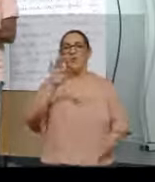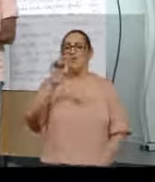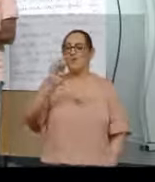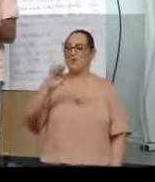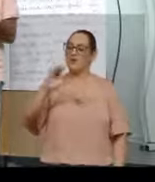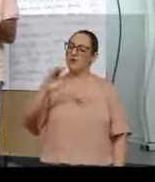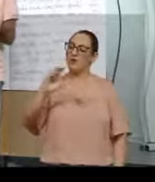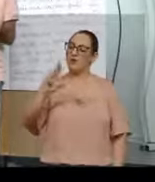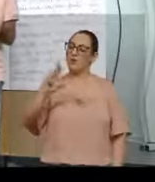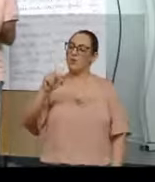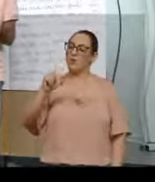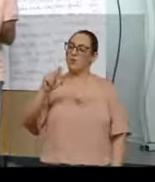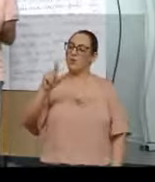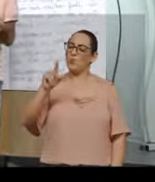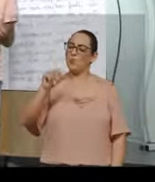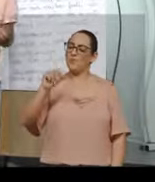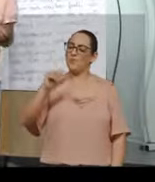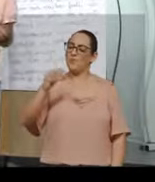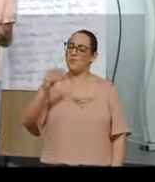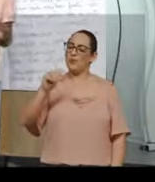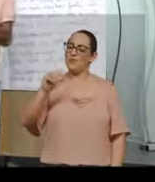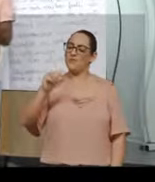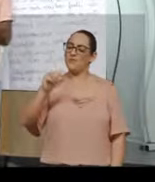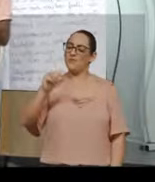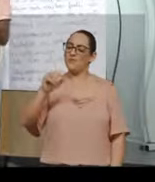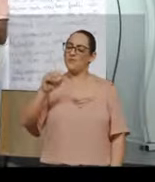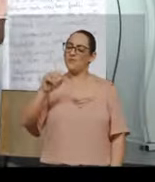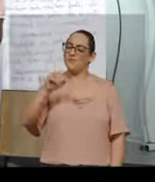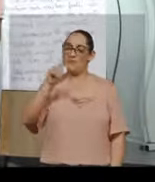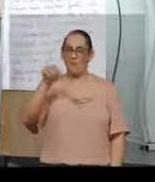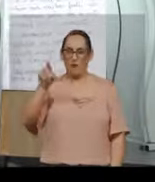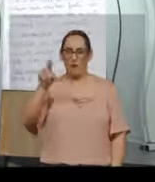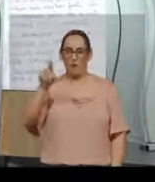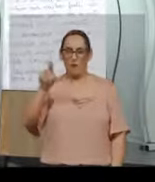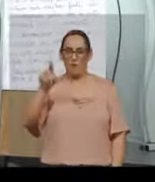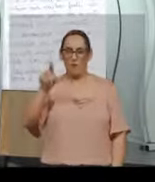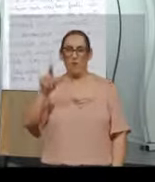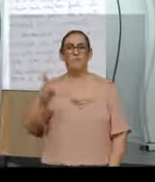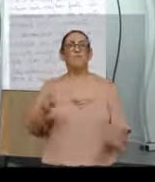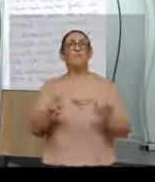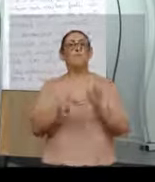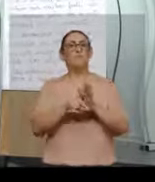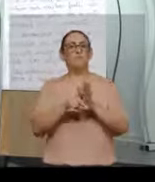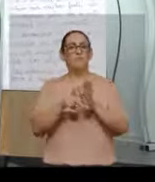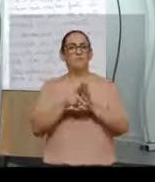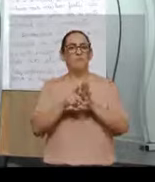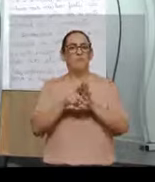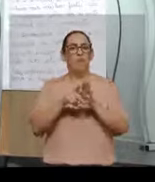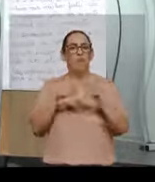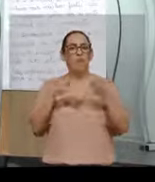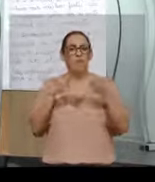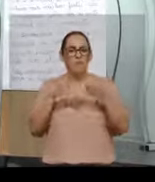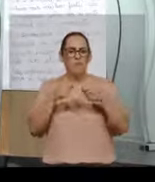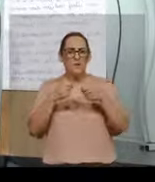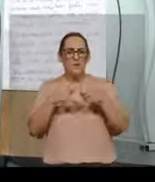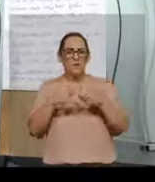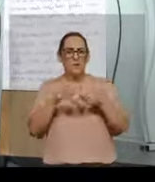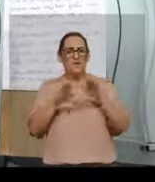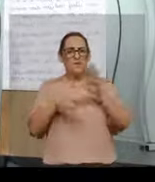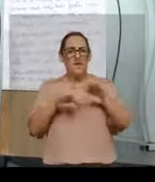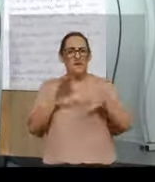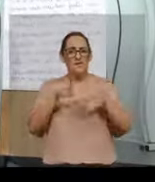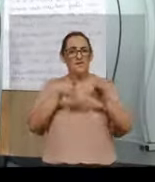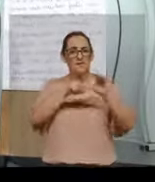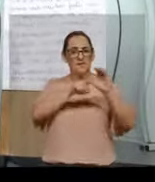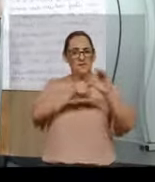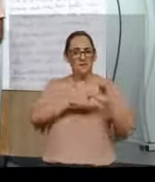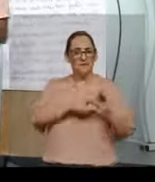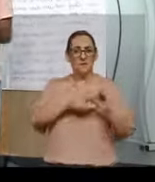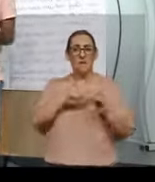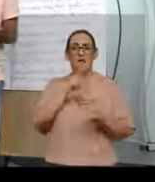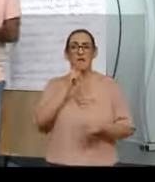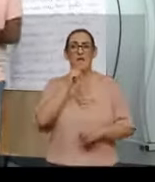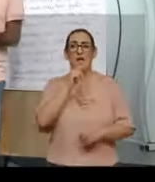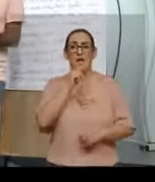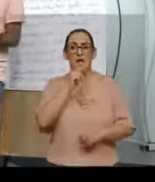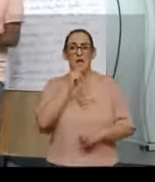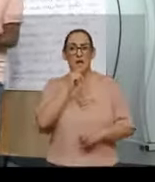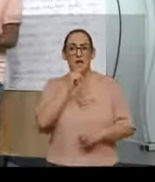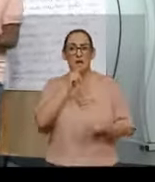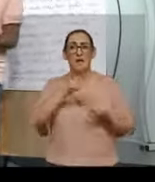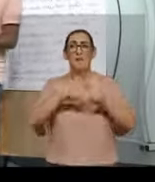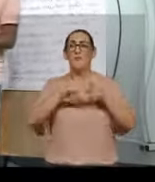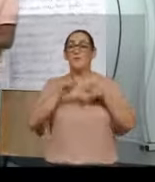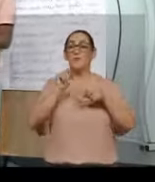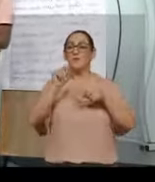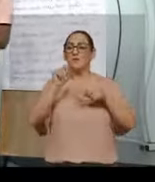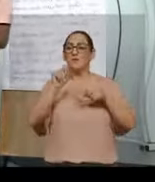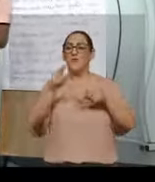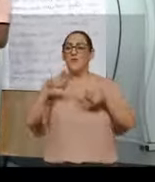ainda necessitantes da água para a reprodução, eles vão ter a fecundação interna dentro do corpo da